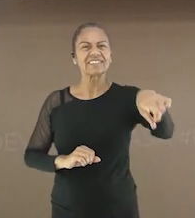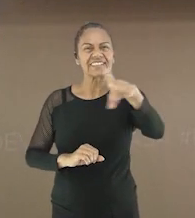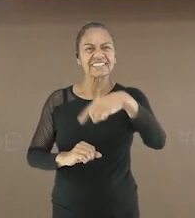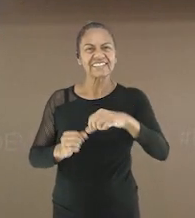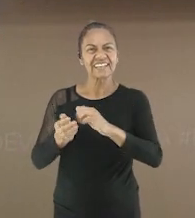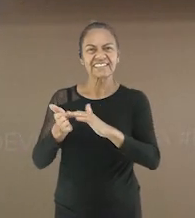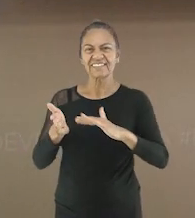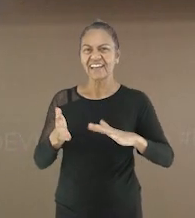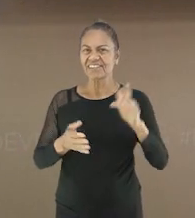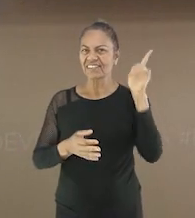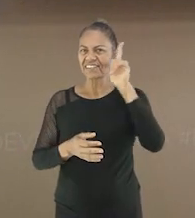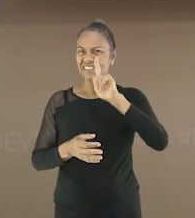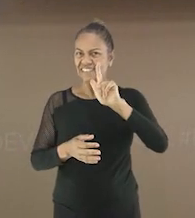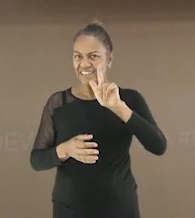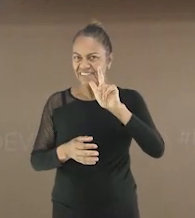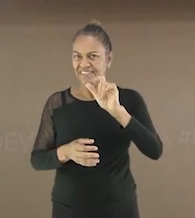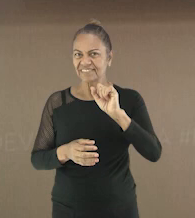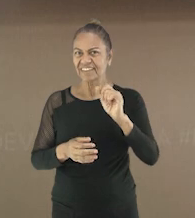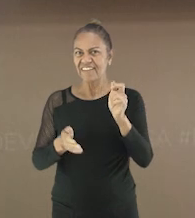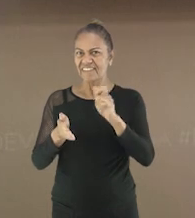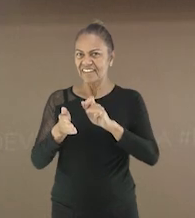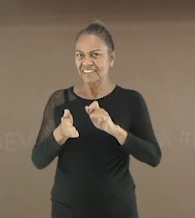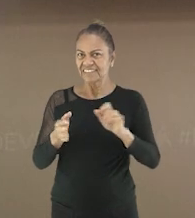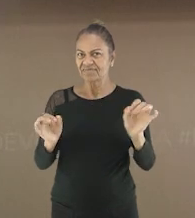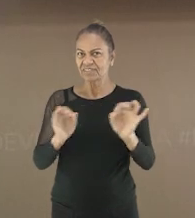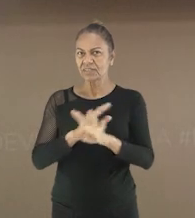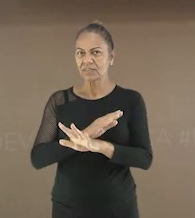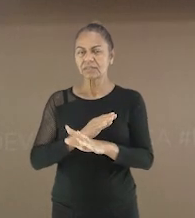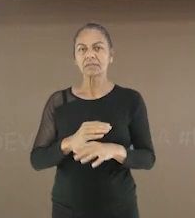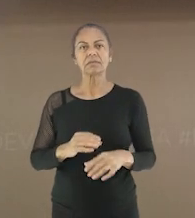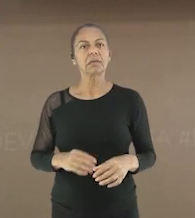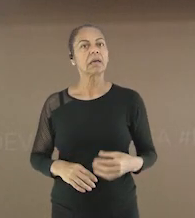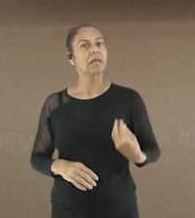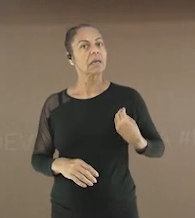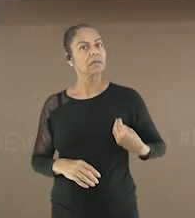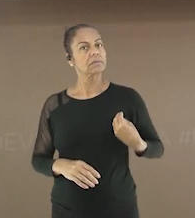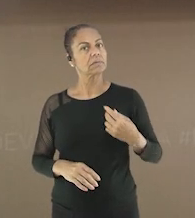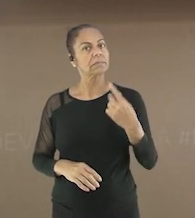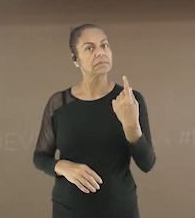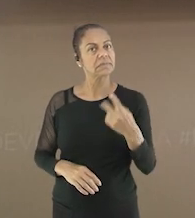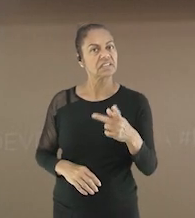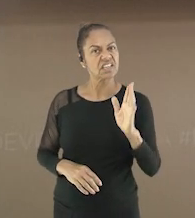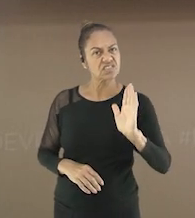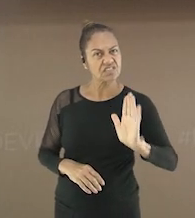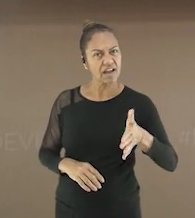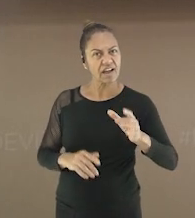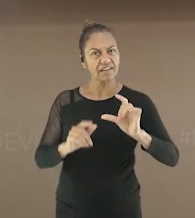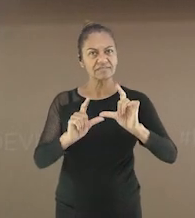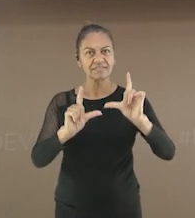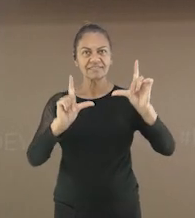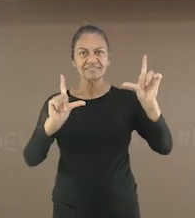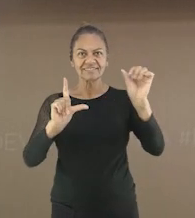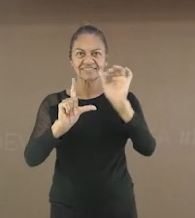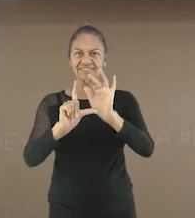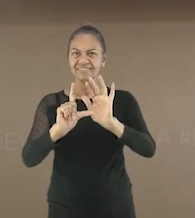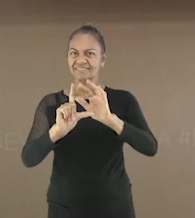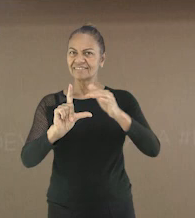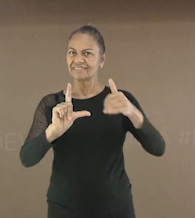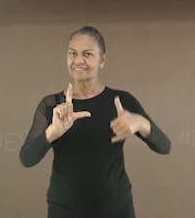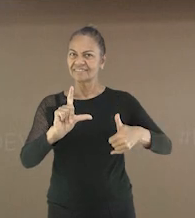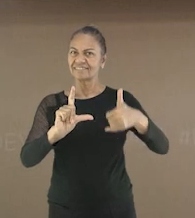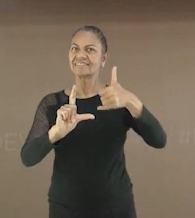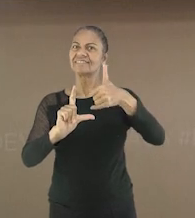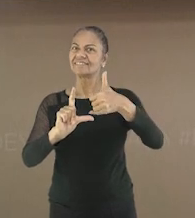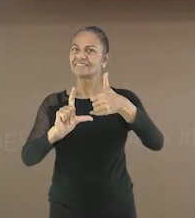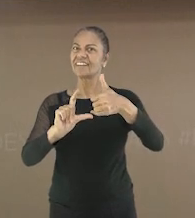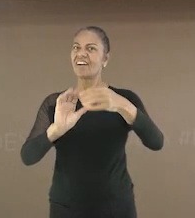as atividades? Eu espero que sim. E já marcou a sua presença aqui nas aulas da TV? Se ainda não, é só você